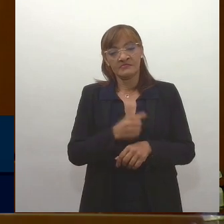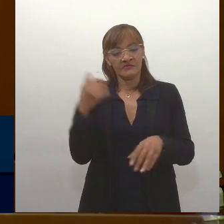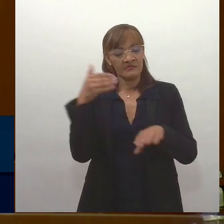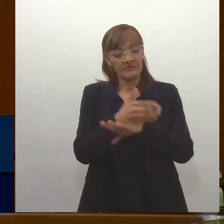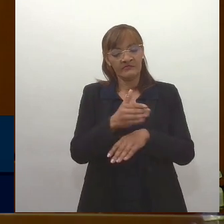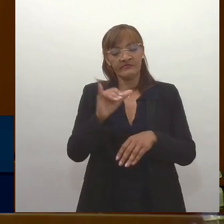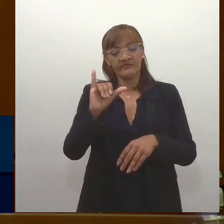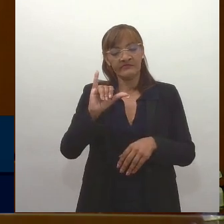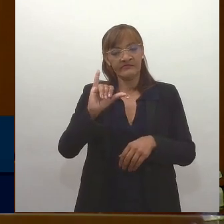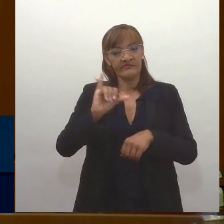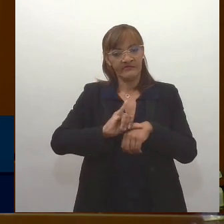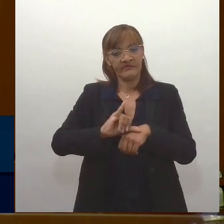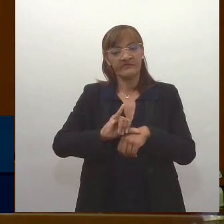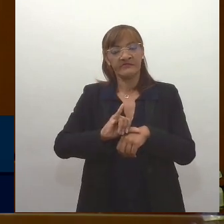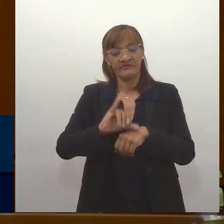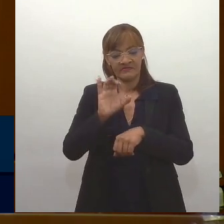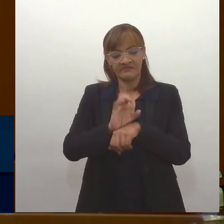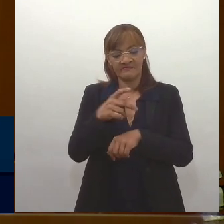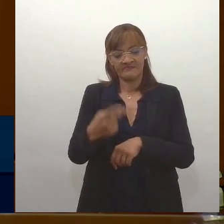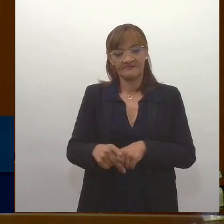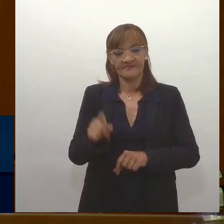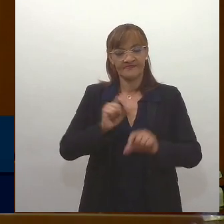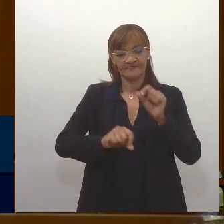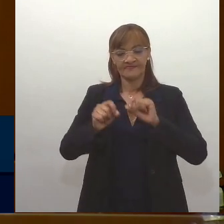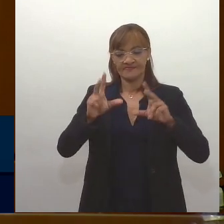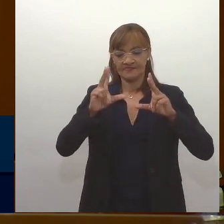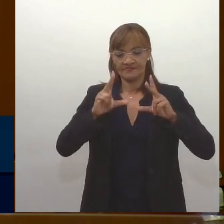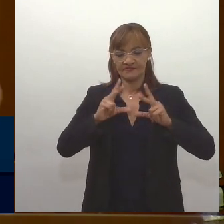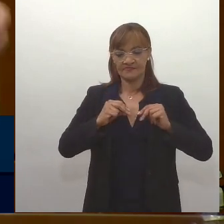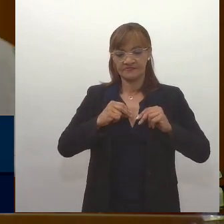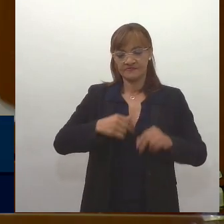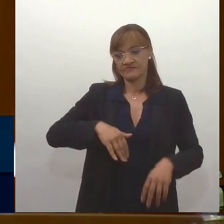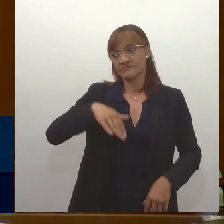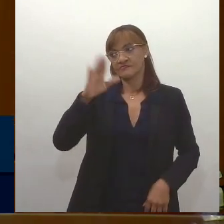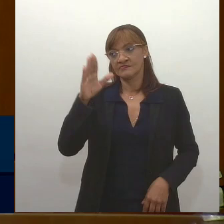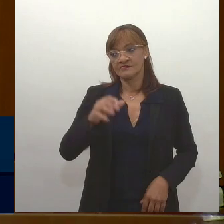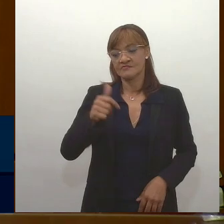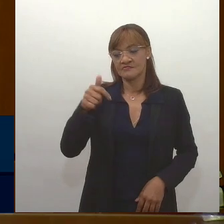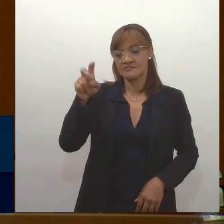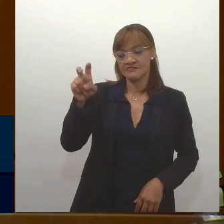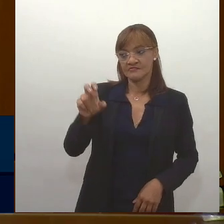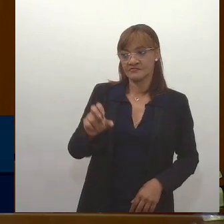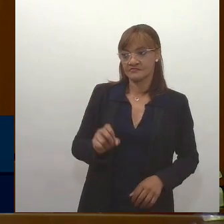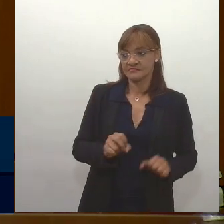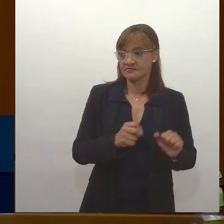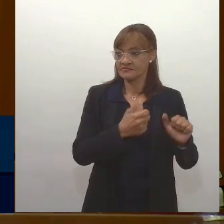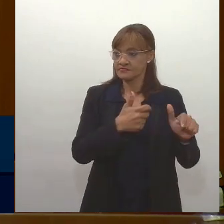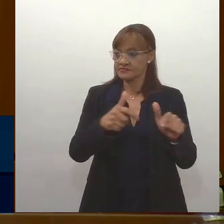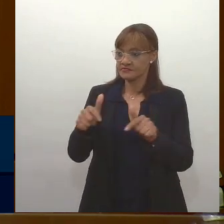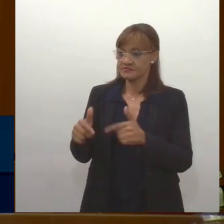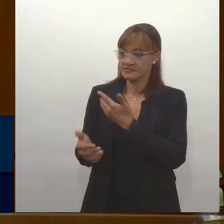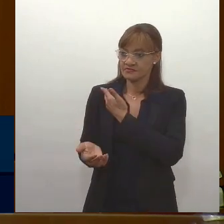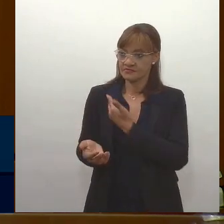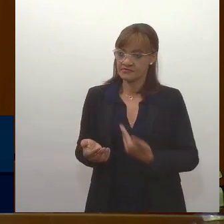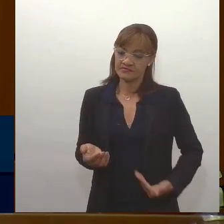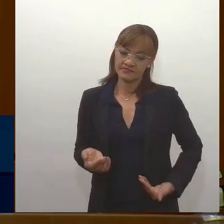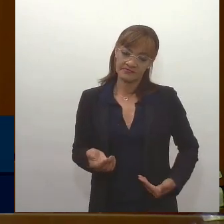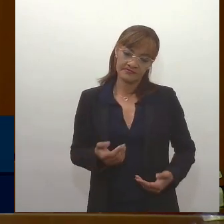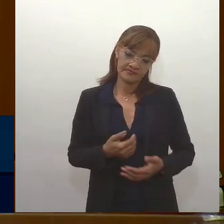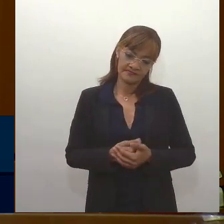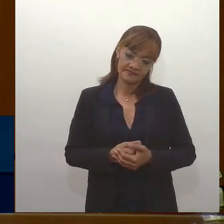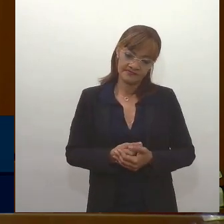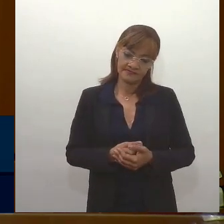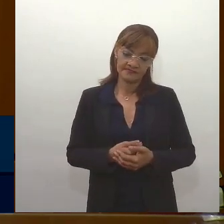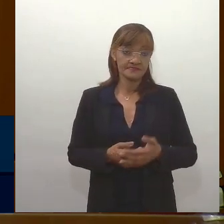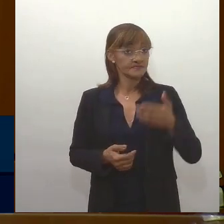e recebendo mais de 150 serviços ofertados pelo governo fruto dessa parceria e